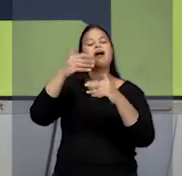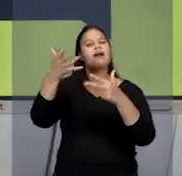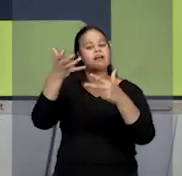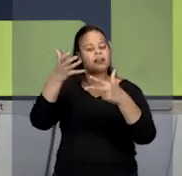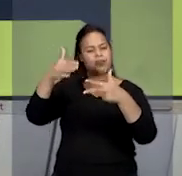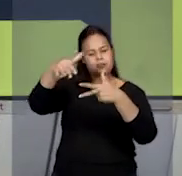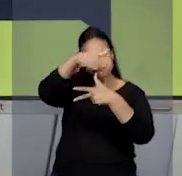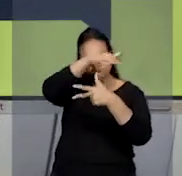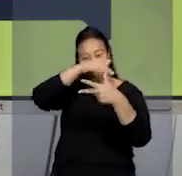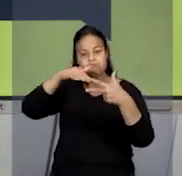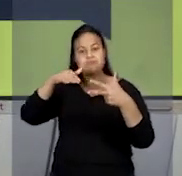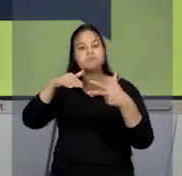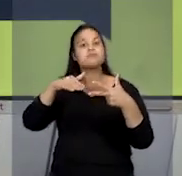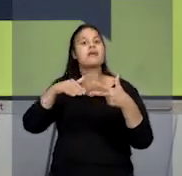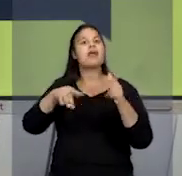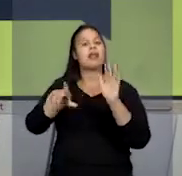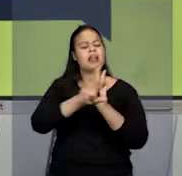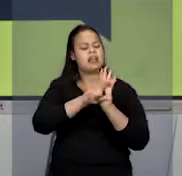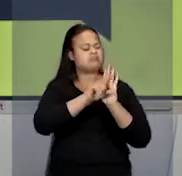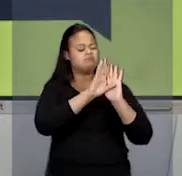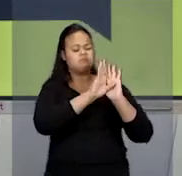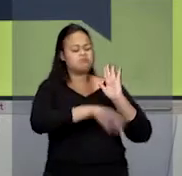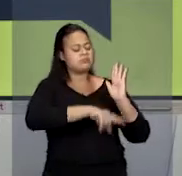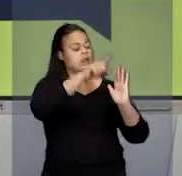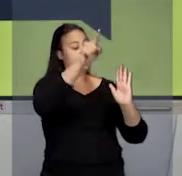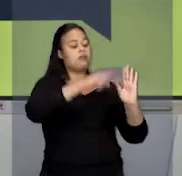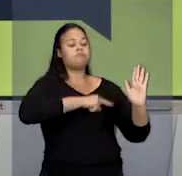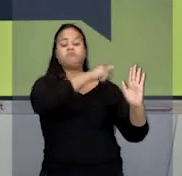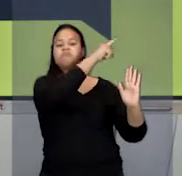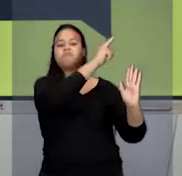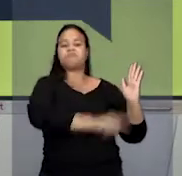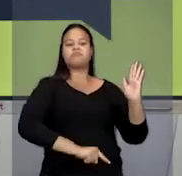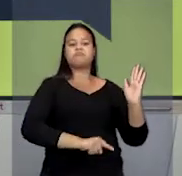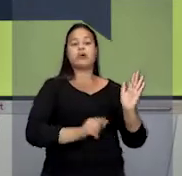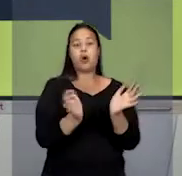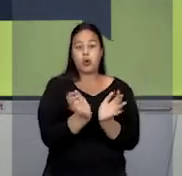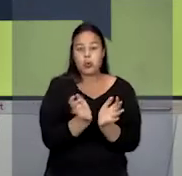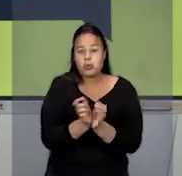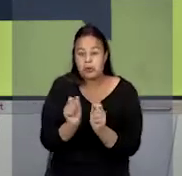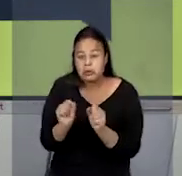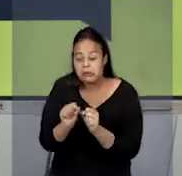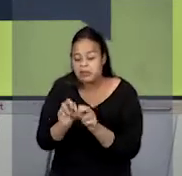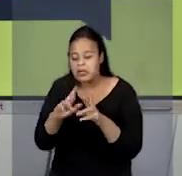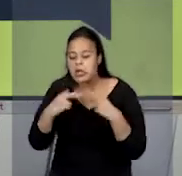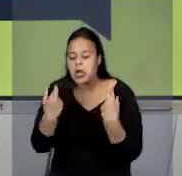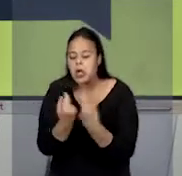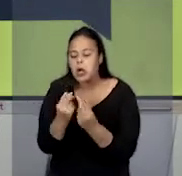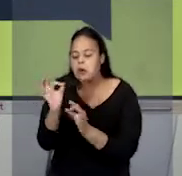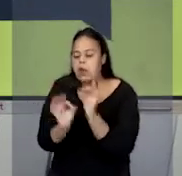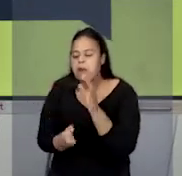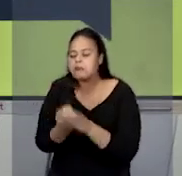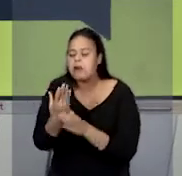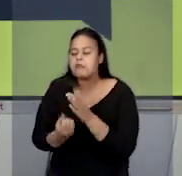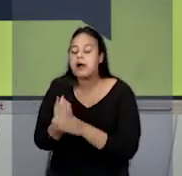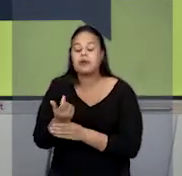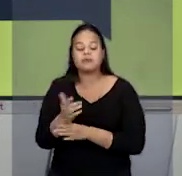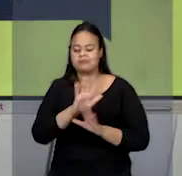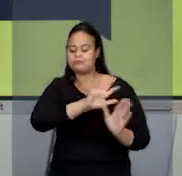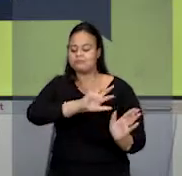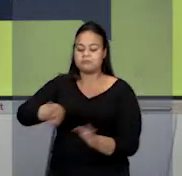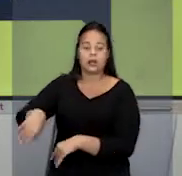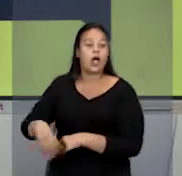manda desfazer a Constituição, ele desfaz o grupo que fez essa Constituição, escolhe um novo